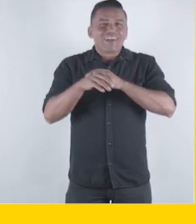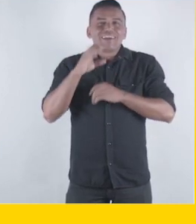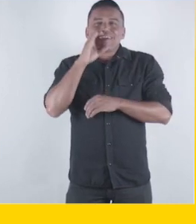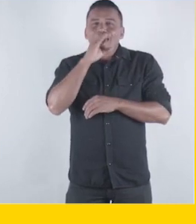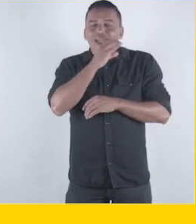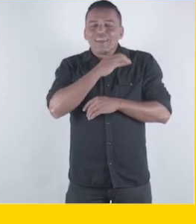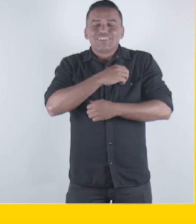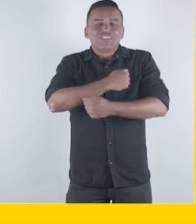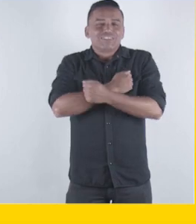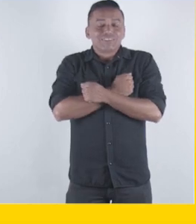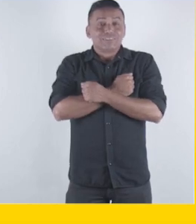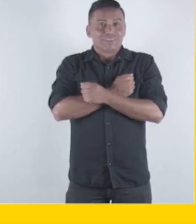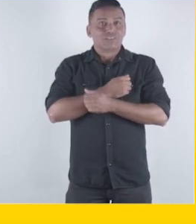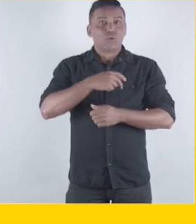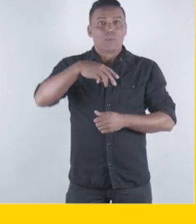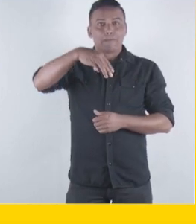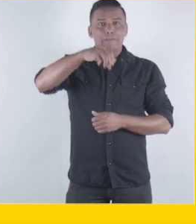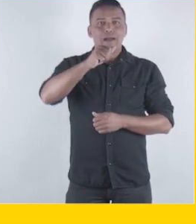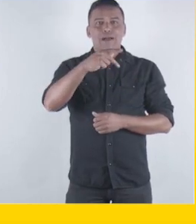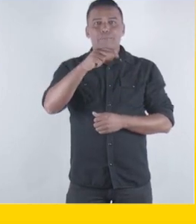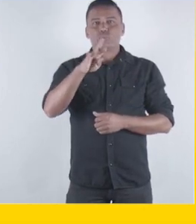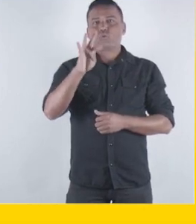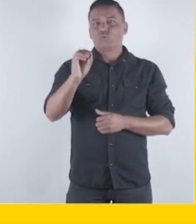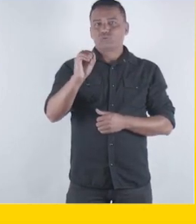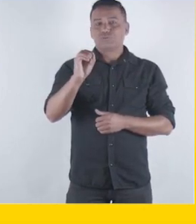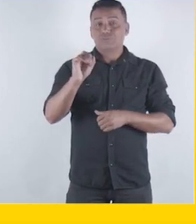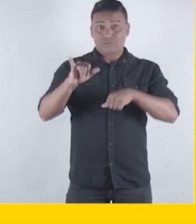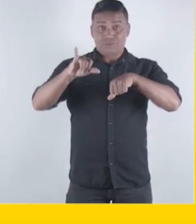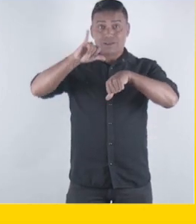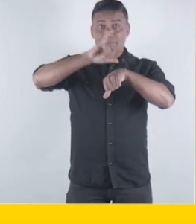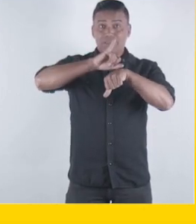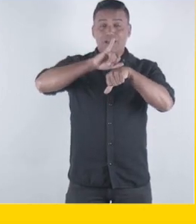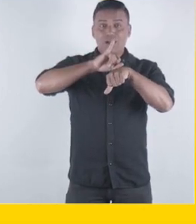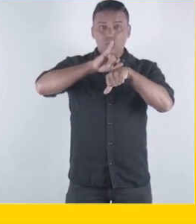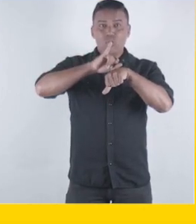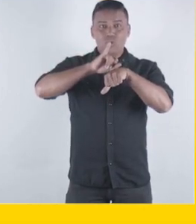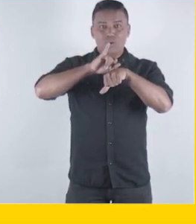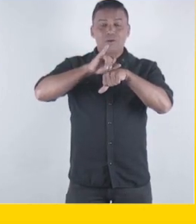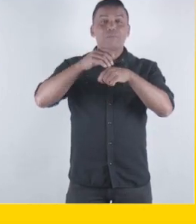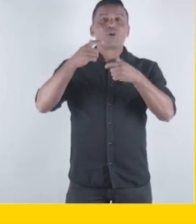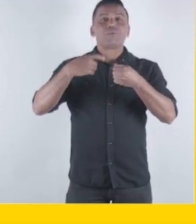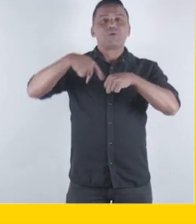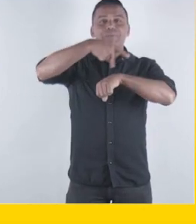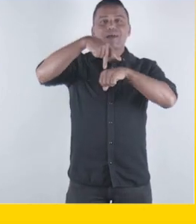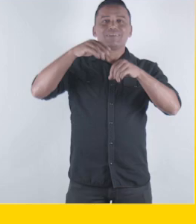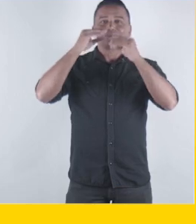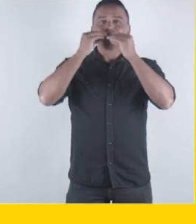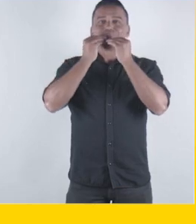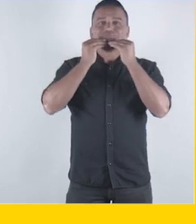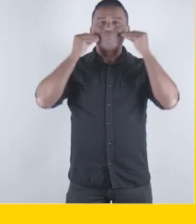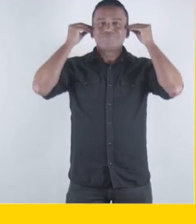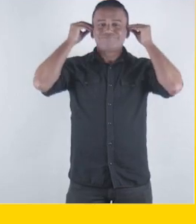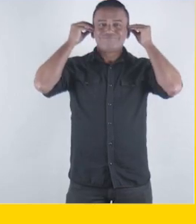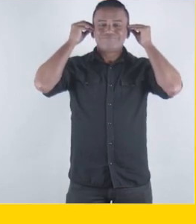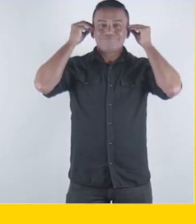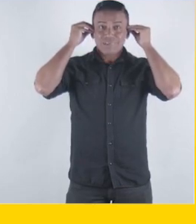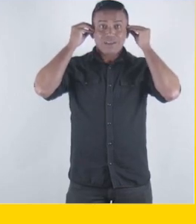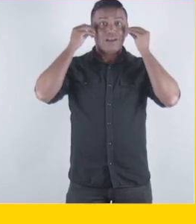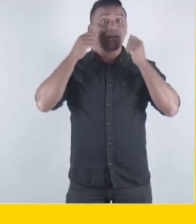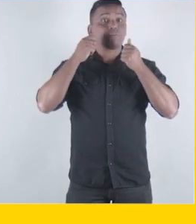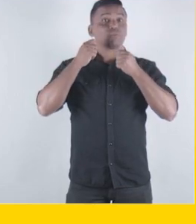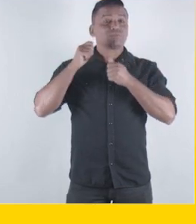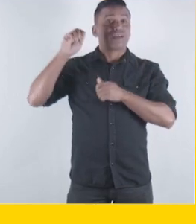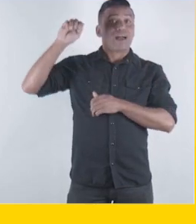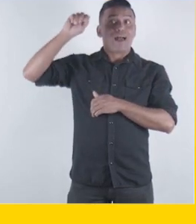Estou a falar de Maputo, a capital de Moçambique. que se encontra na costa oriental da